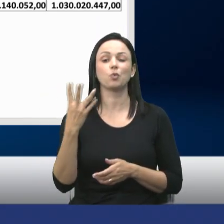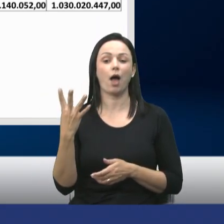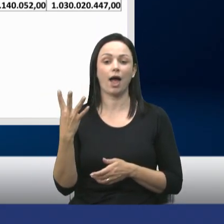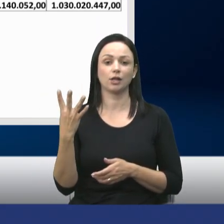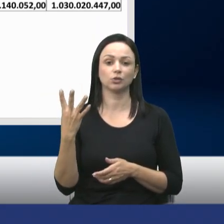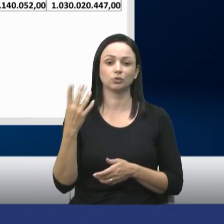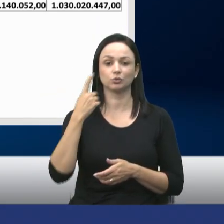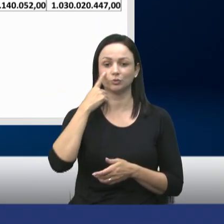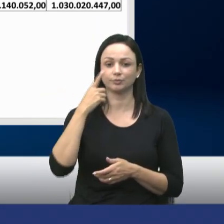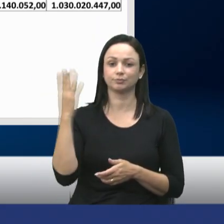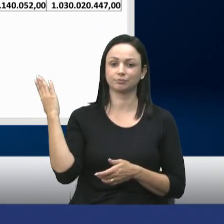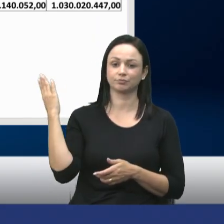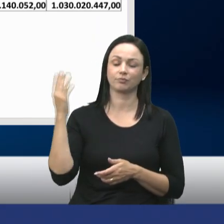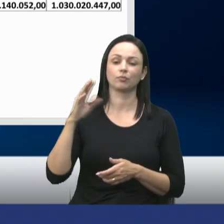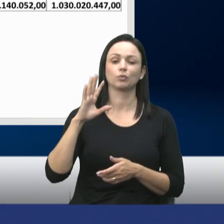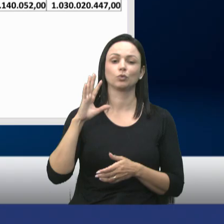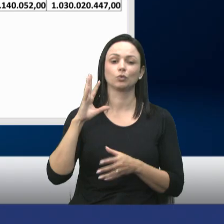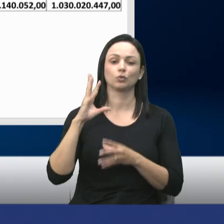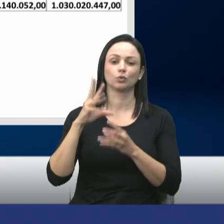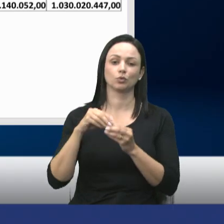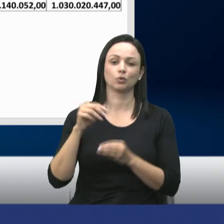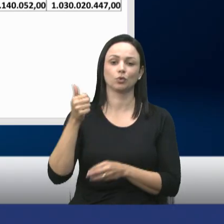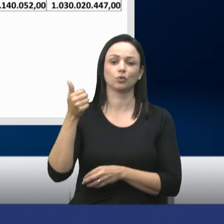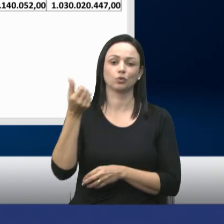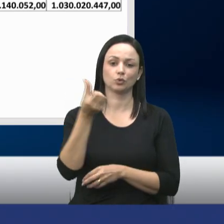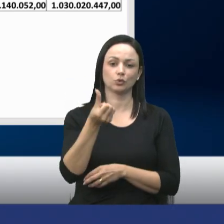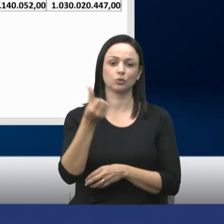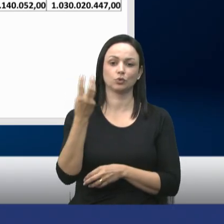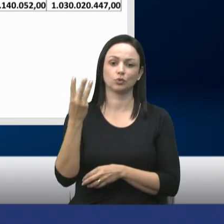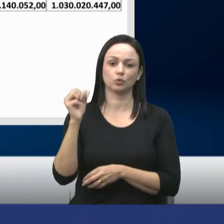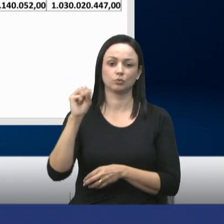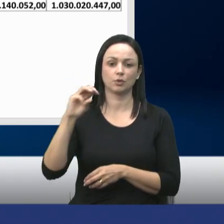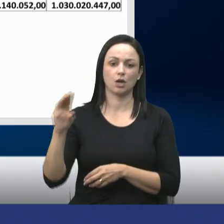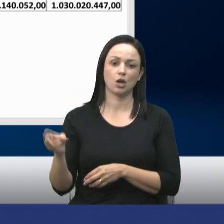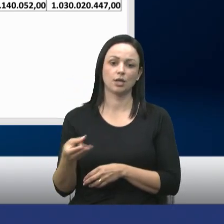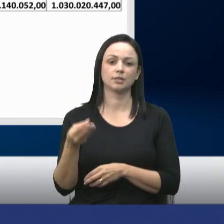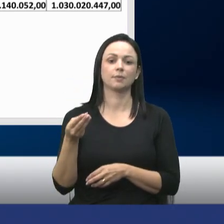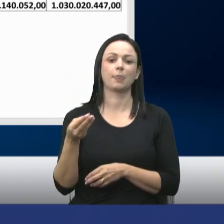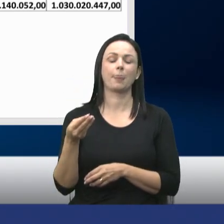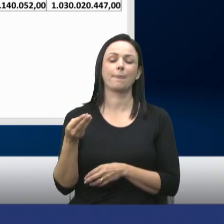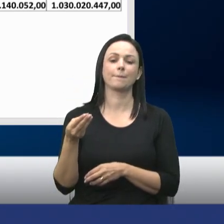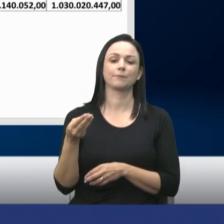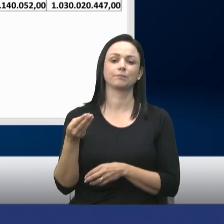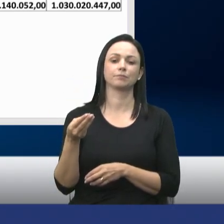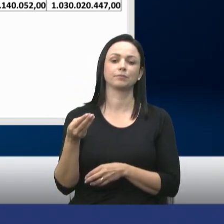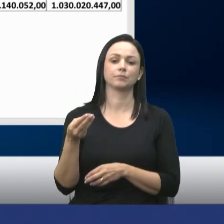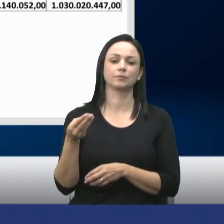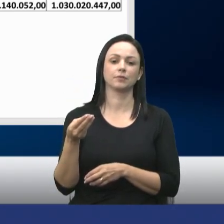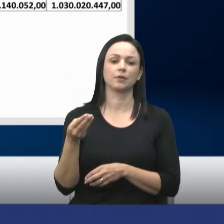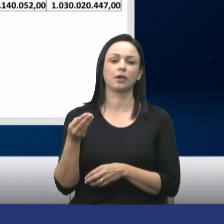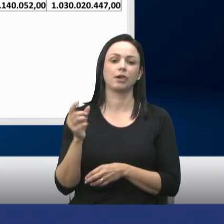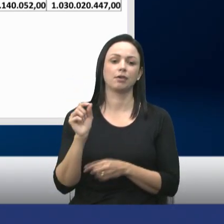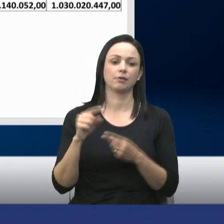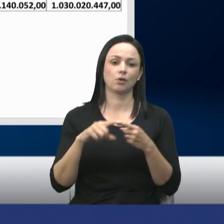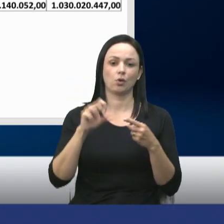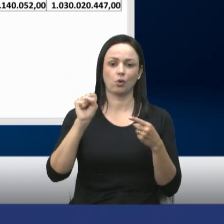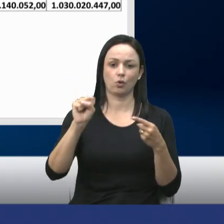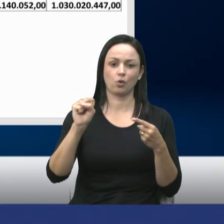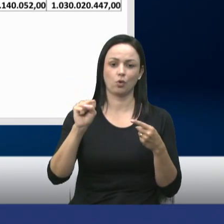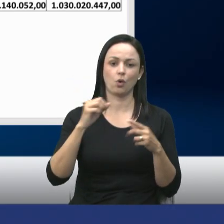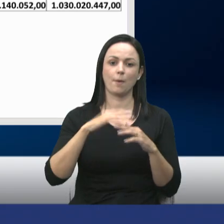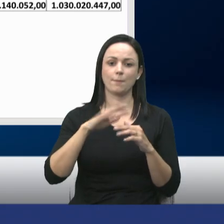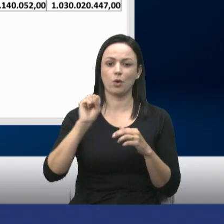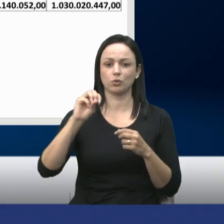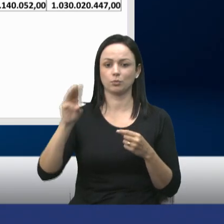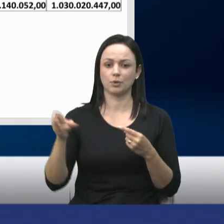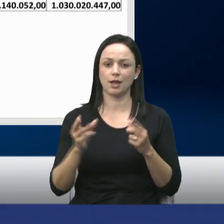2024, tivemos uma despesa total de 638 milhões de reais, sendo mais de 8